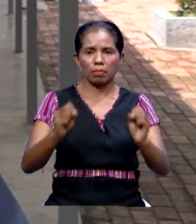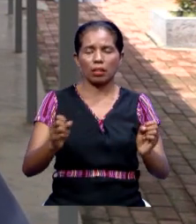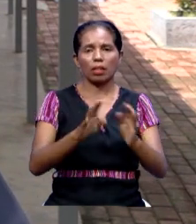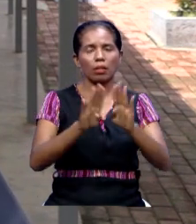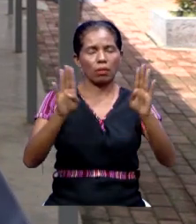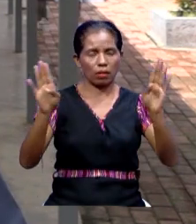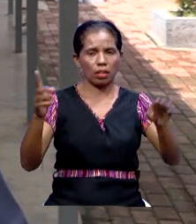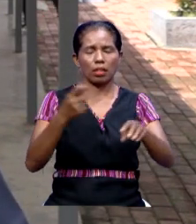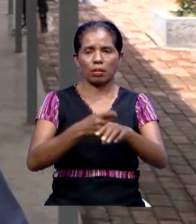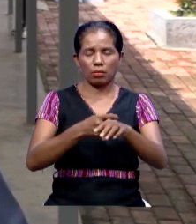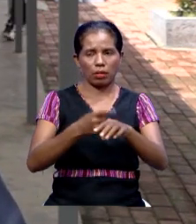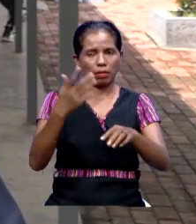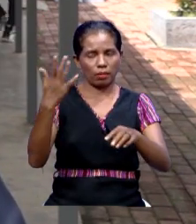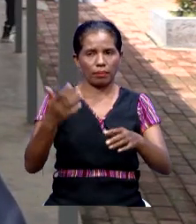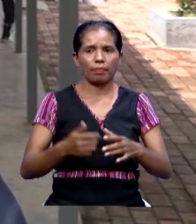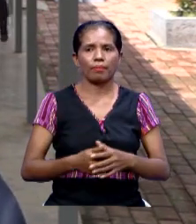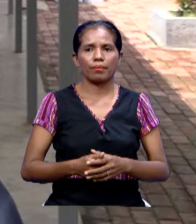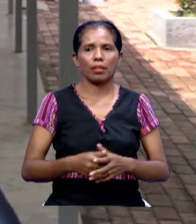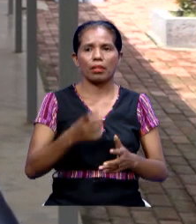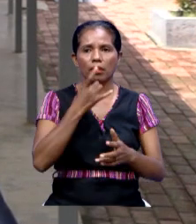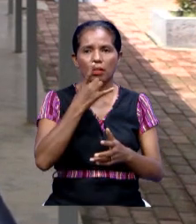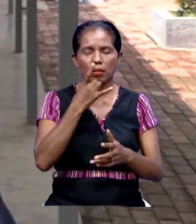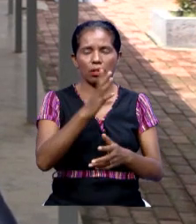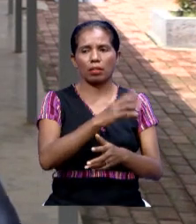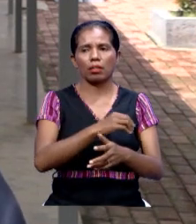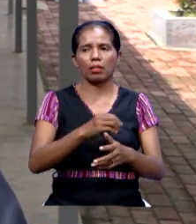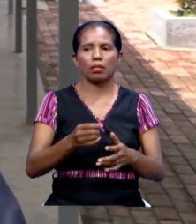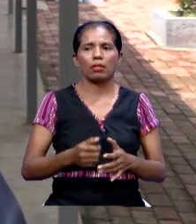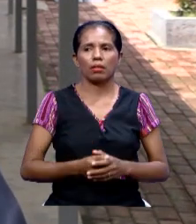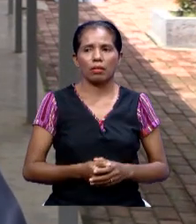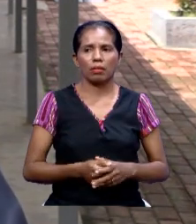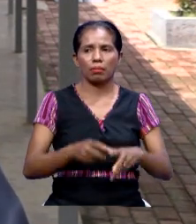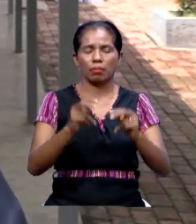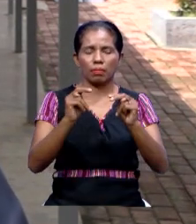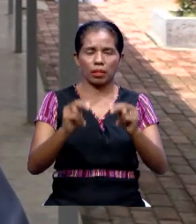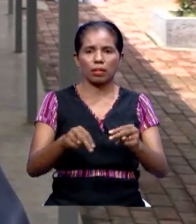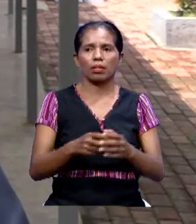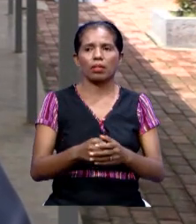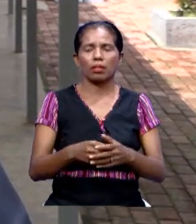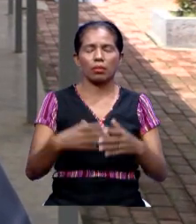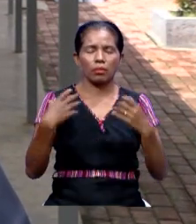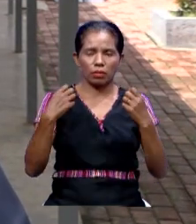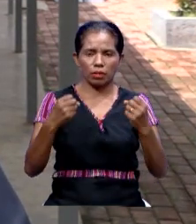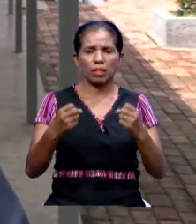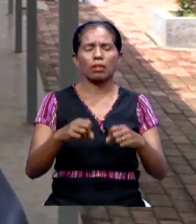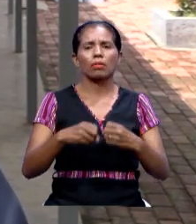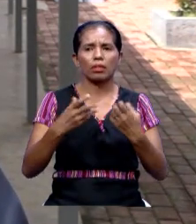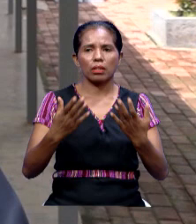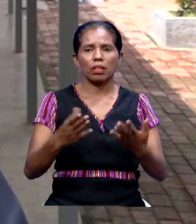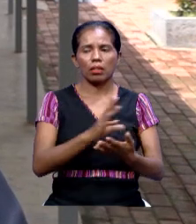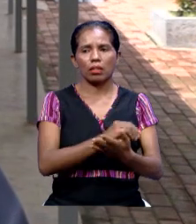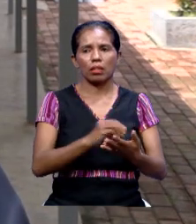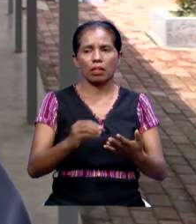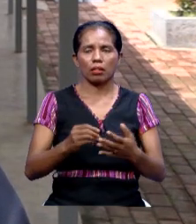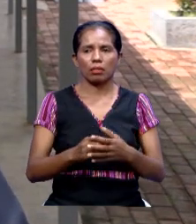miha momente ruma. Material han se let cidade nia nasi a tu loke ahi nia ni presida nia forsa ka nia automatika nia tu